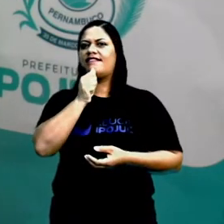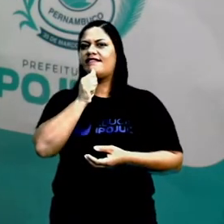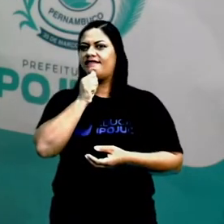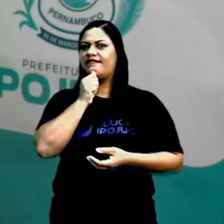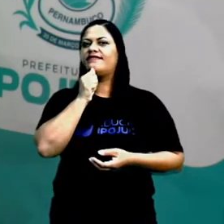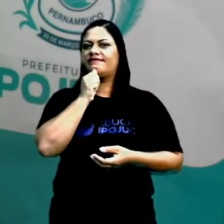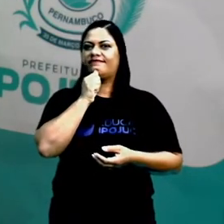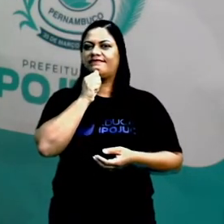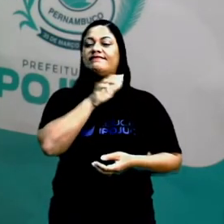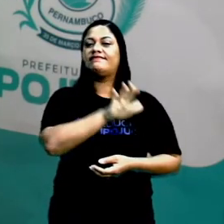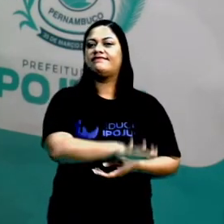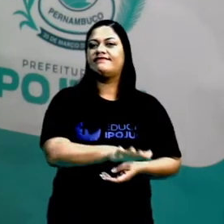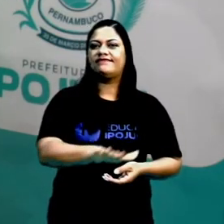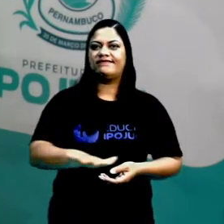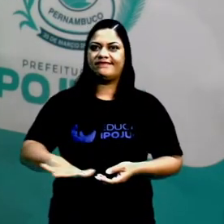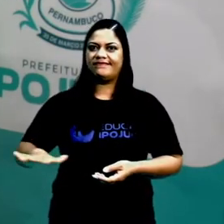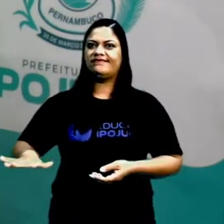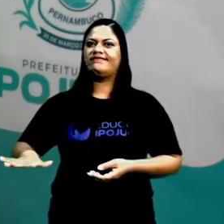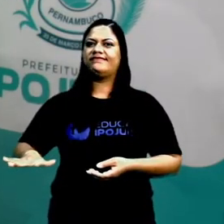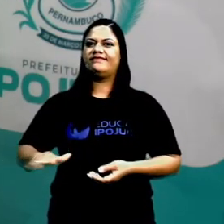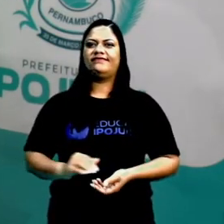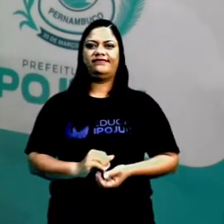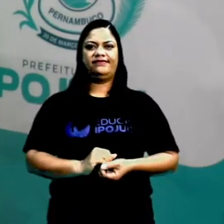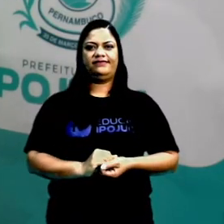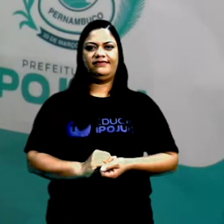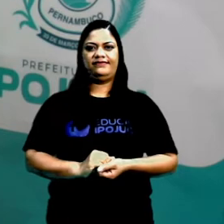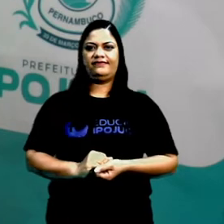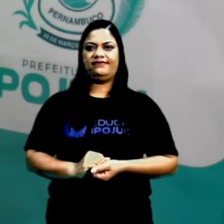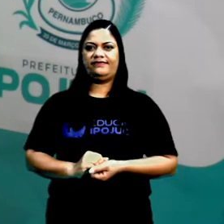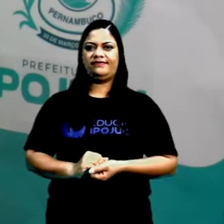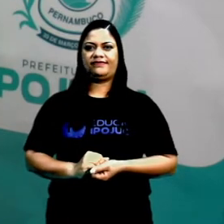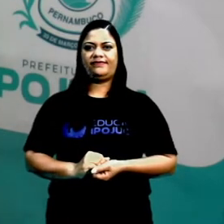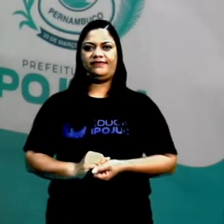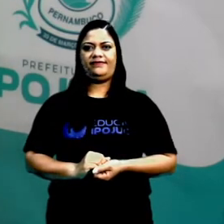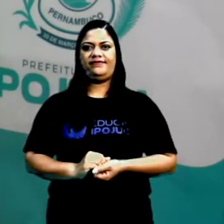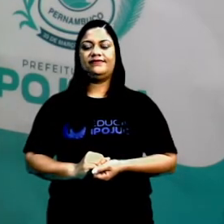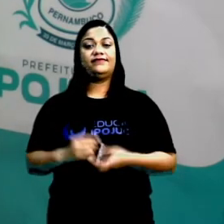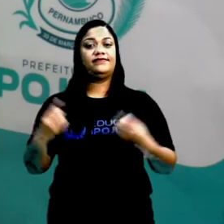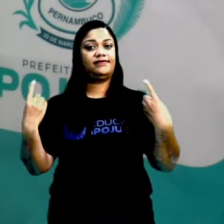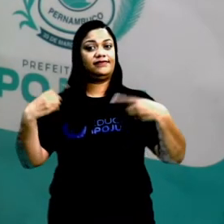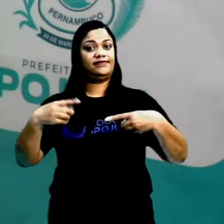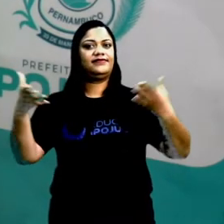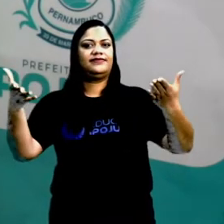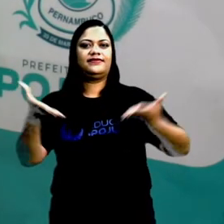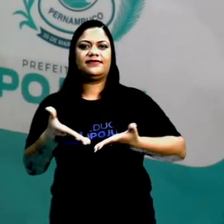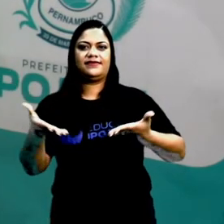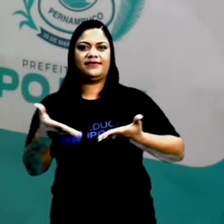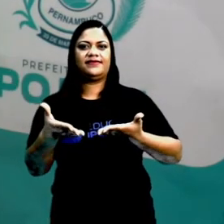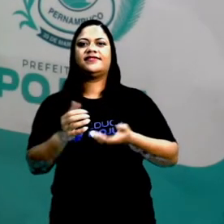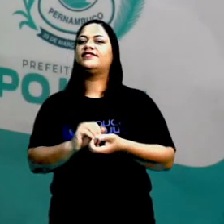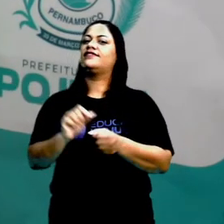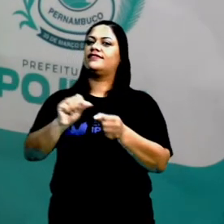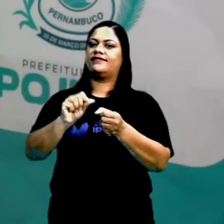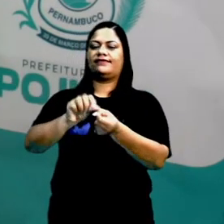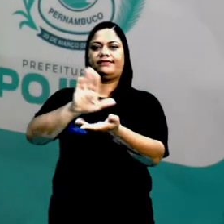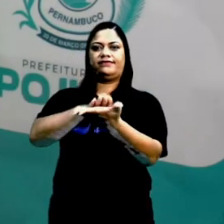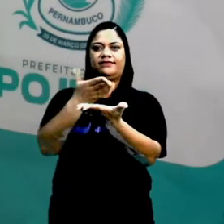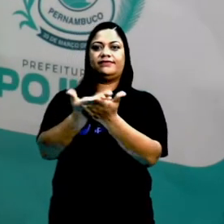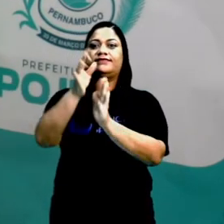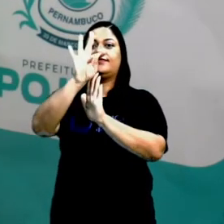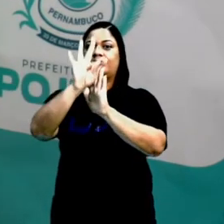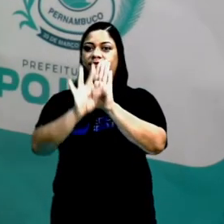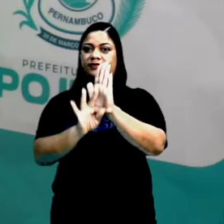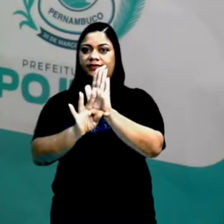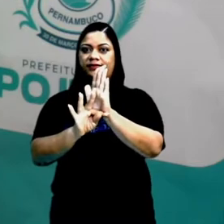ser e ser chamado de crianças? No nosso desafio de hoje, a gente vai fazer uma interpretação de